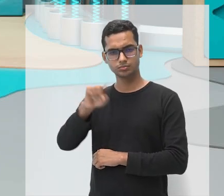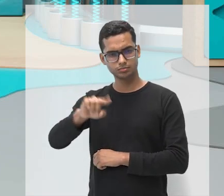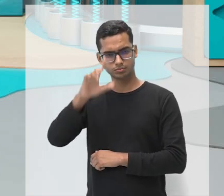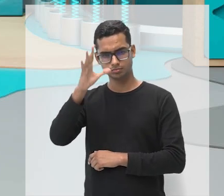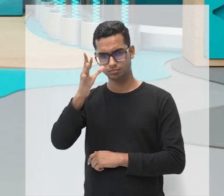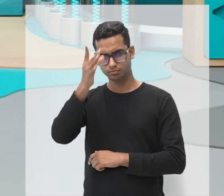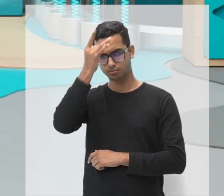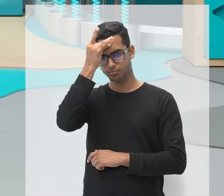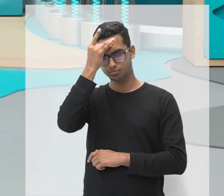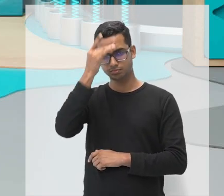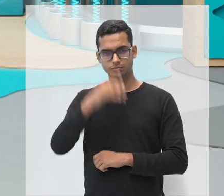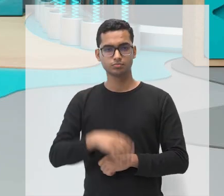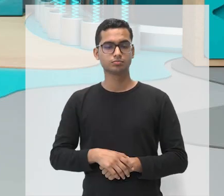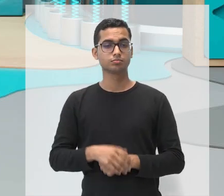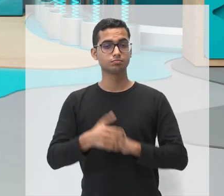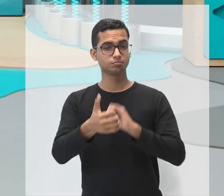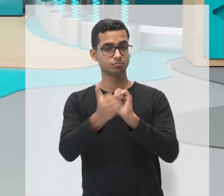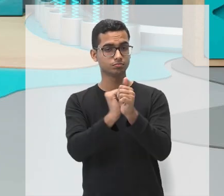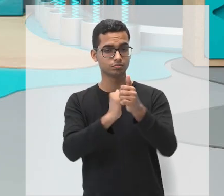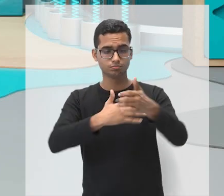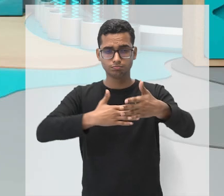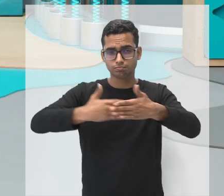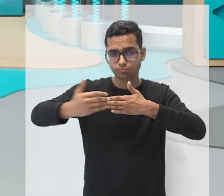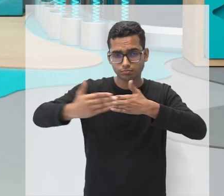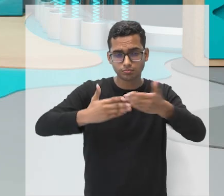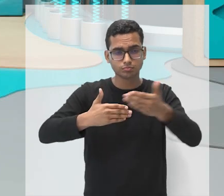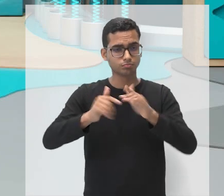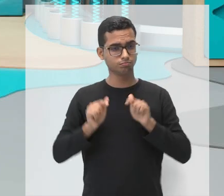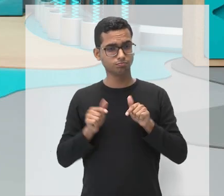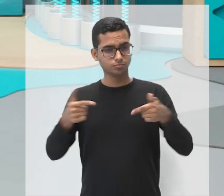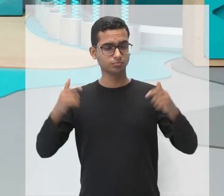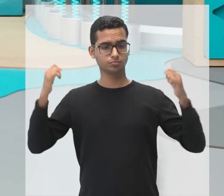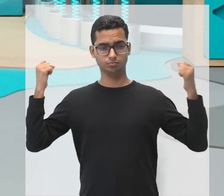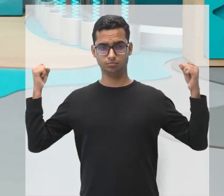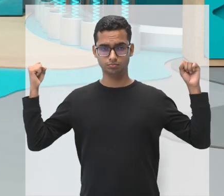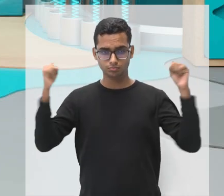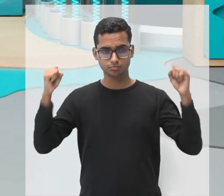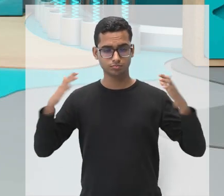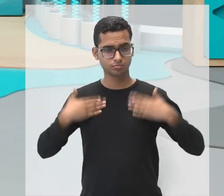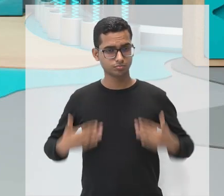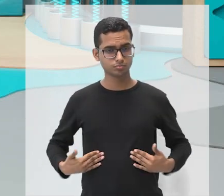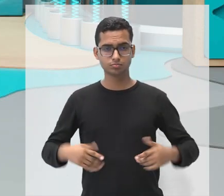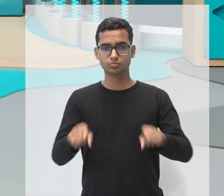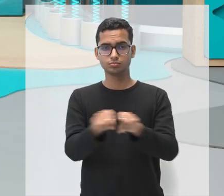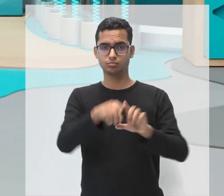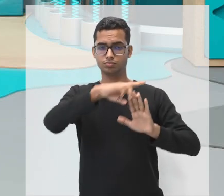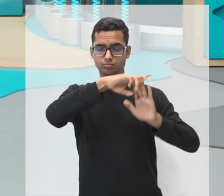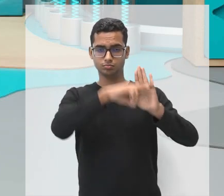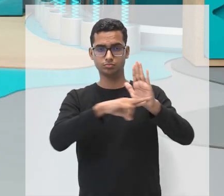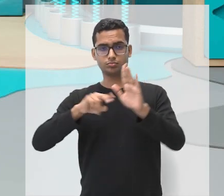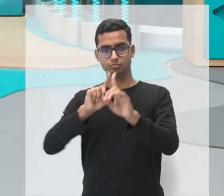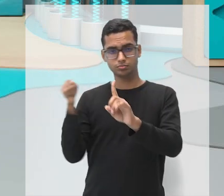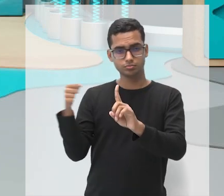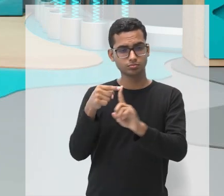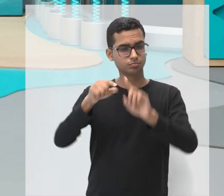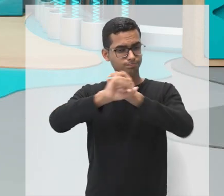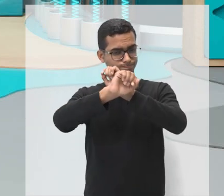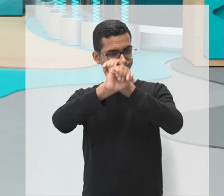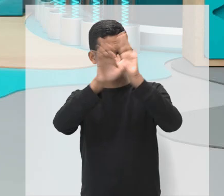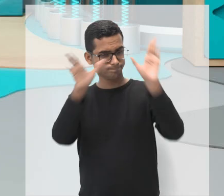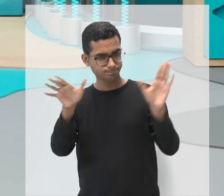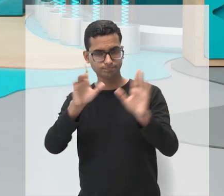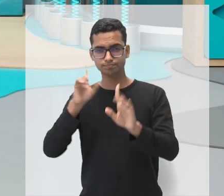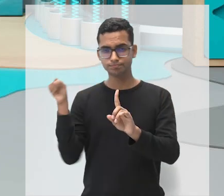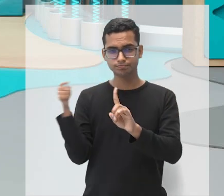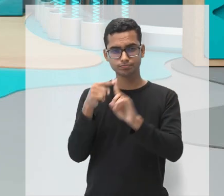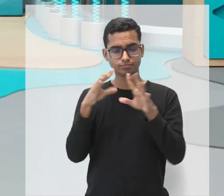massificado aí na memória. Esporte é toda atividade física competitiva com regras e objetivos bem definidos. O objetivo de todas